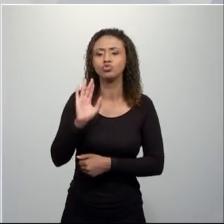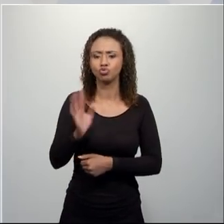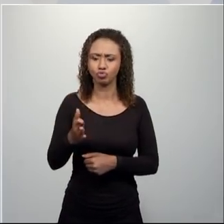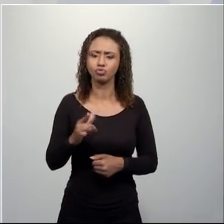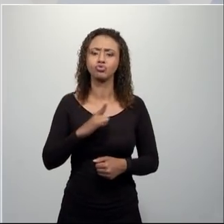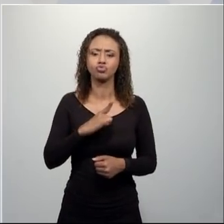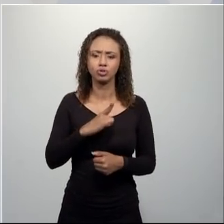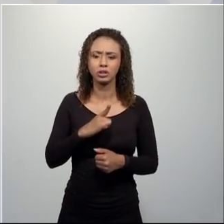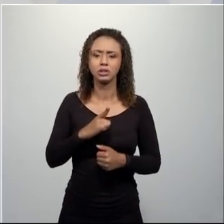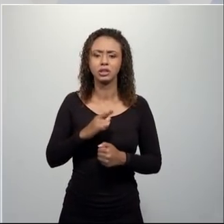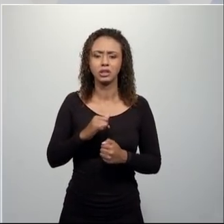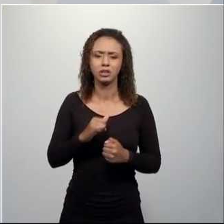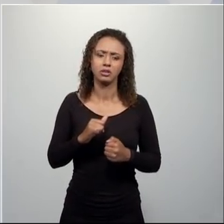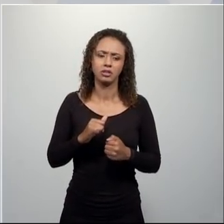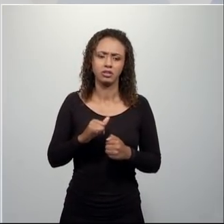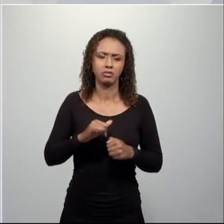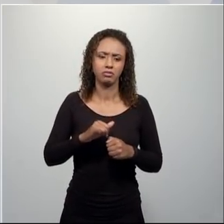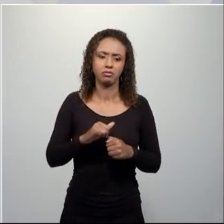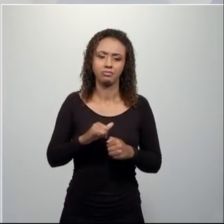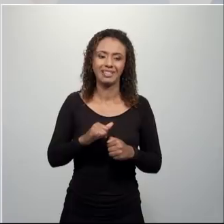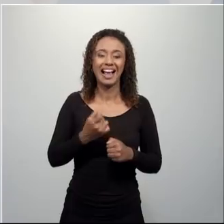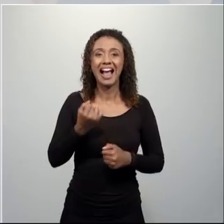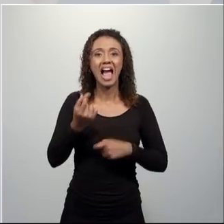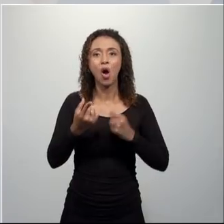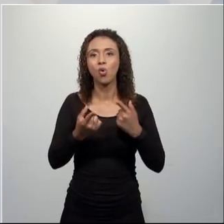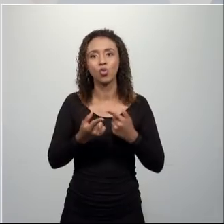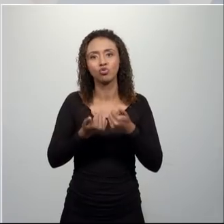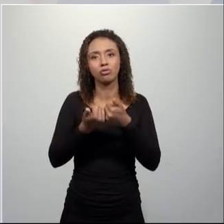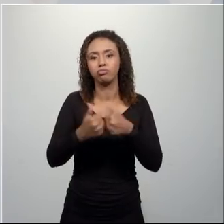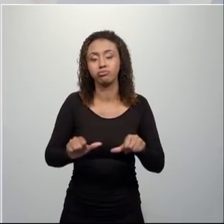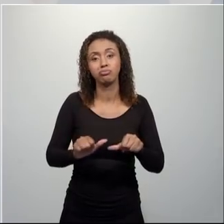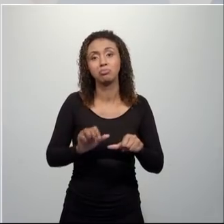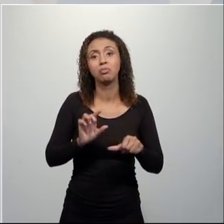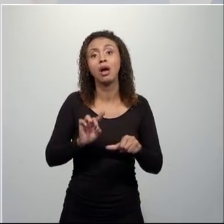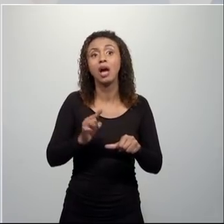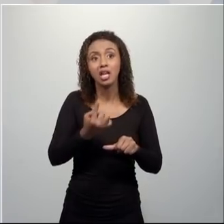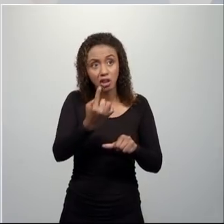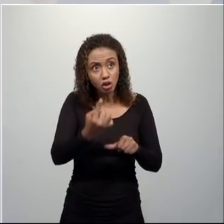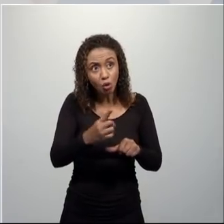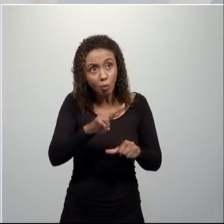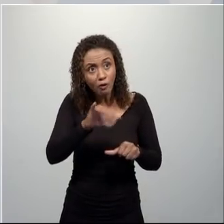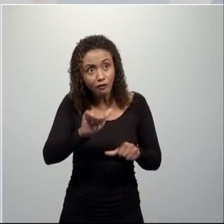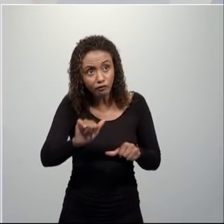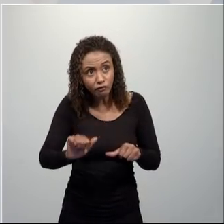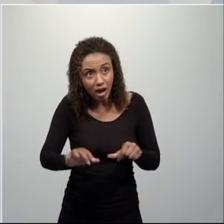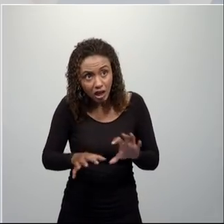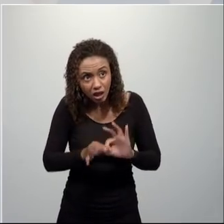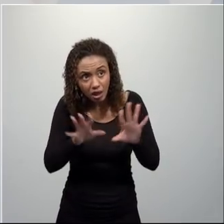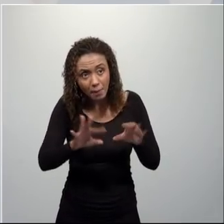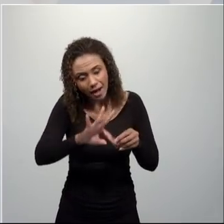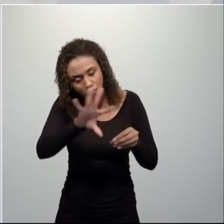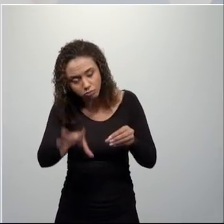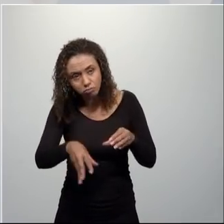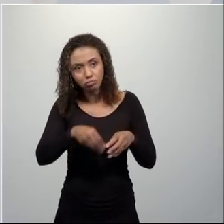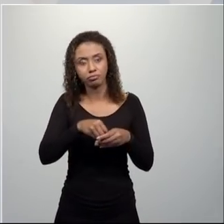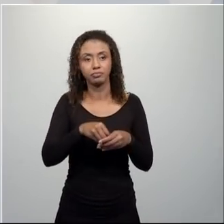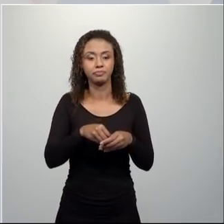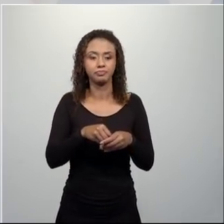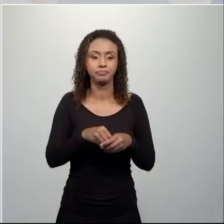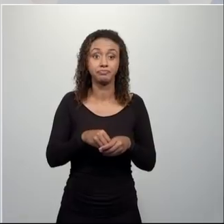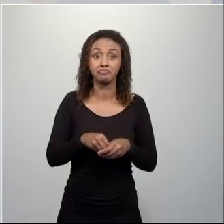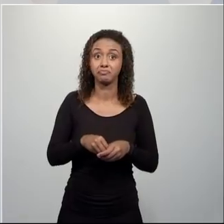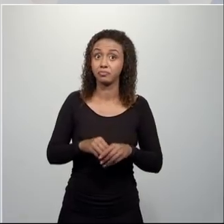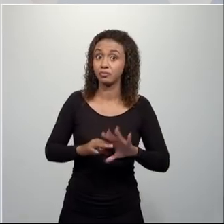do a conjunto de transacções não validados dele ele simplesmente adiciona agora o conjunto de qualidades e o noir ele nem